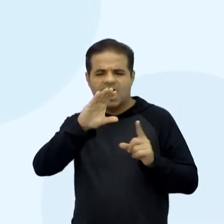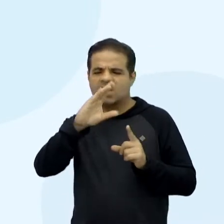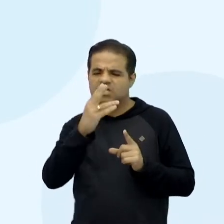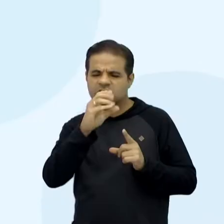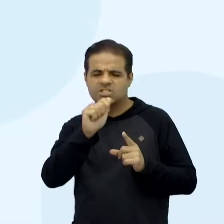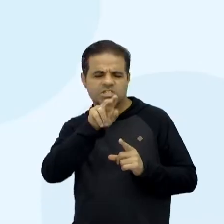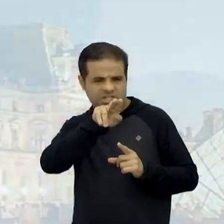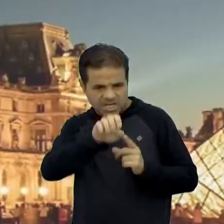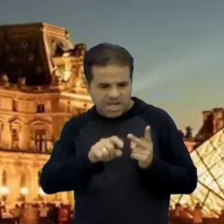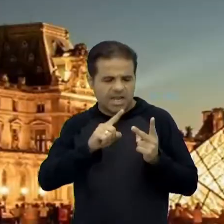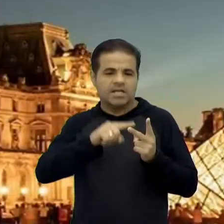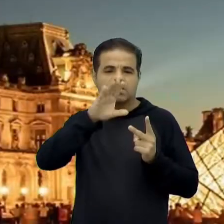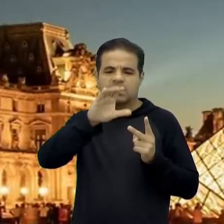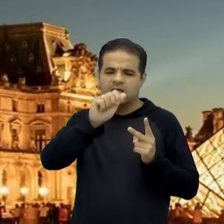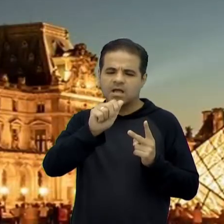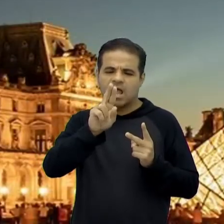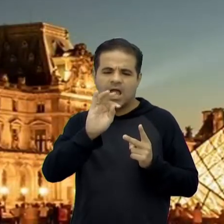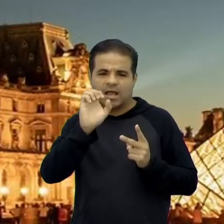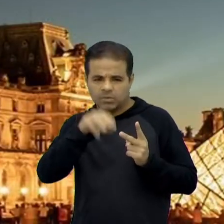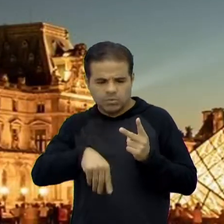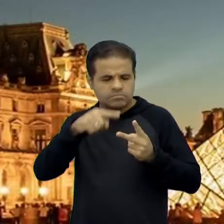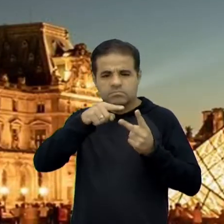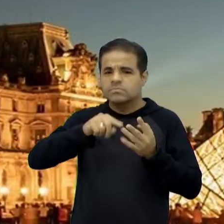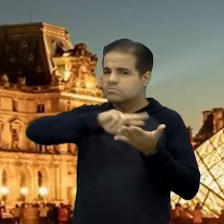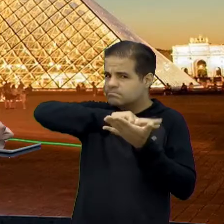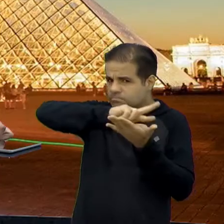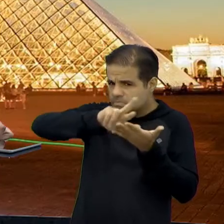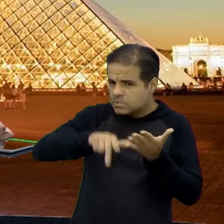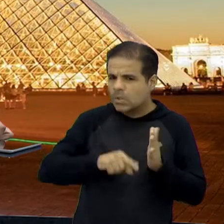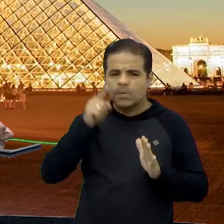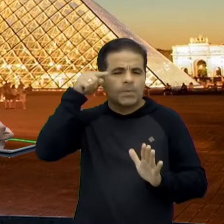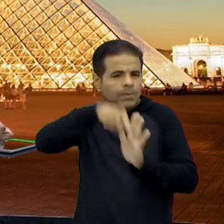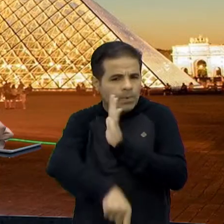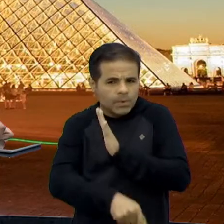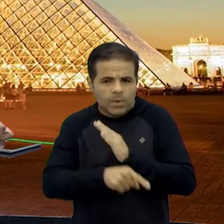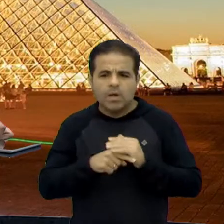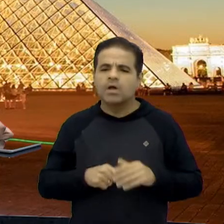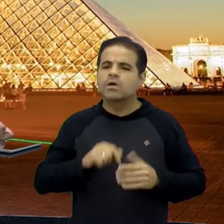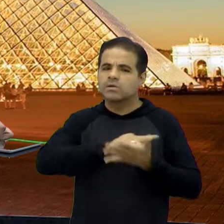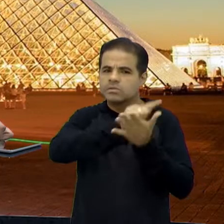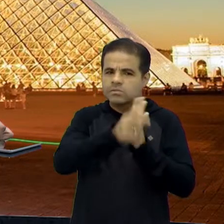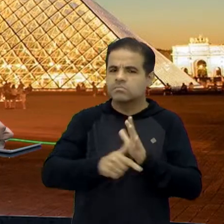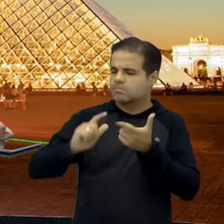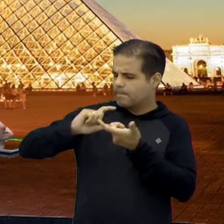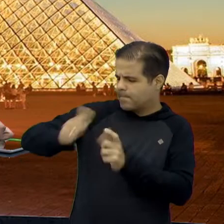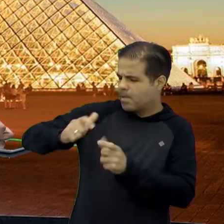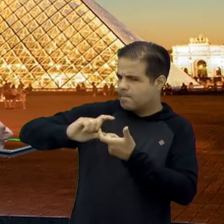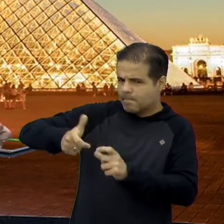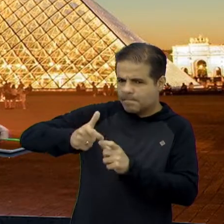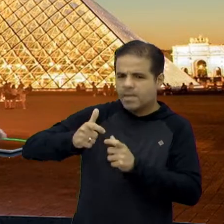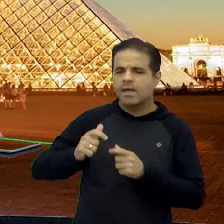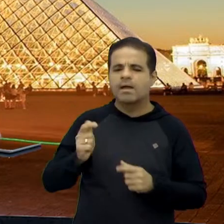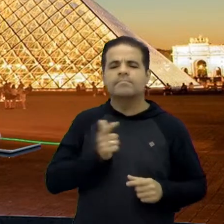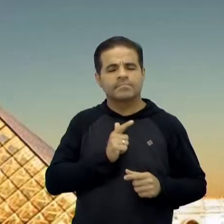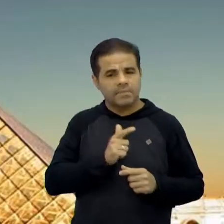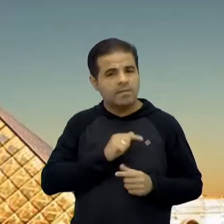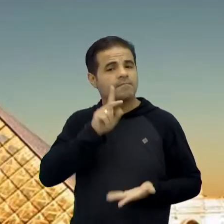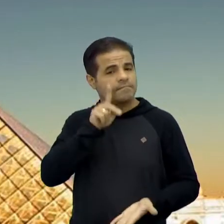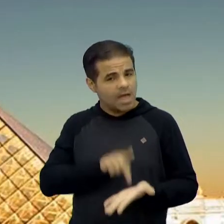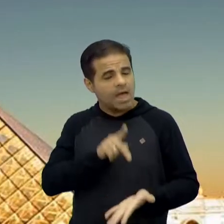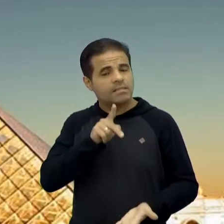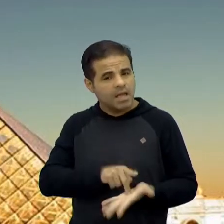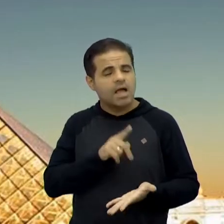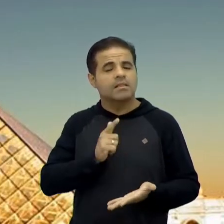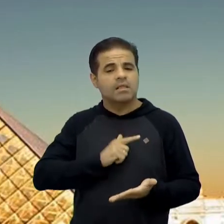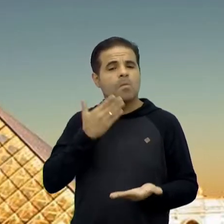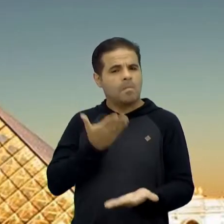Promauro, você sabia que o charge e o cartoon aí são características intensas dentro do gênero do meme? É verdade, né? Então, eu tenho